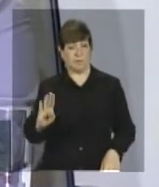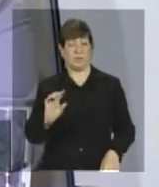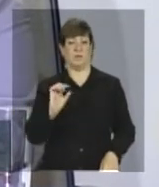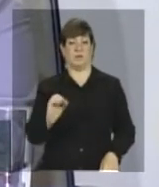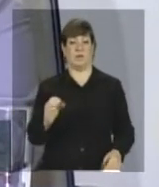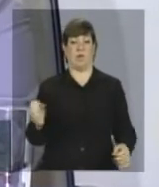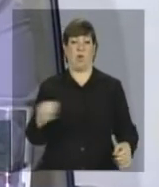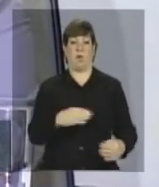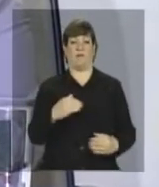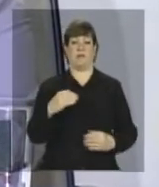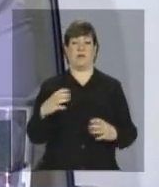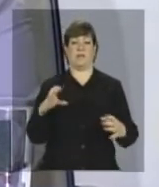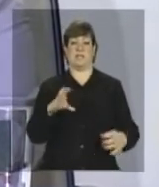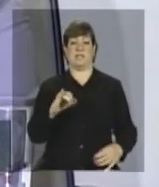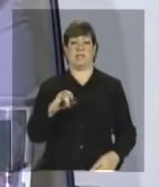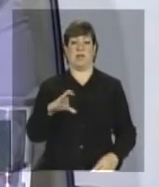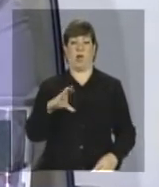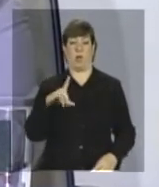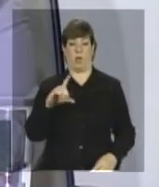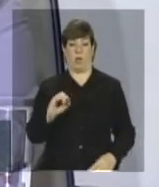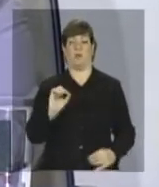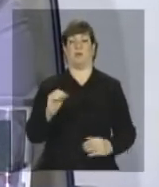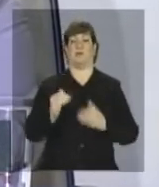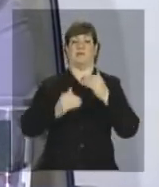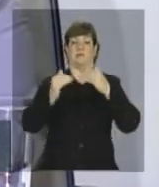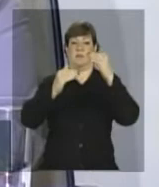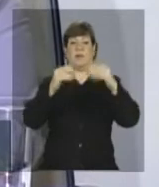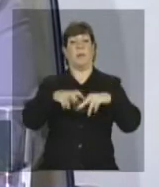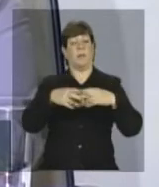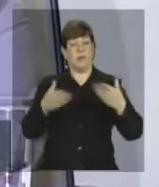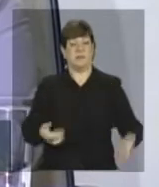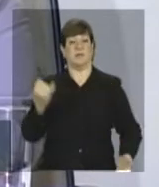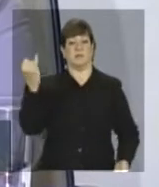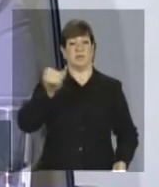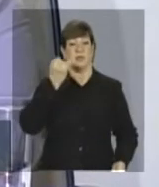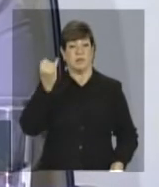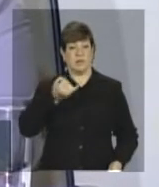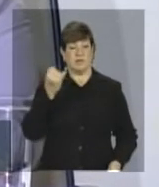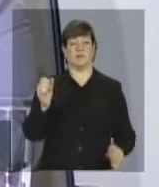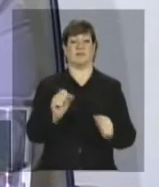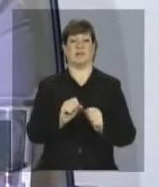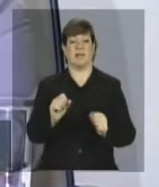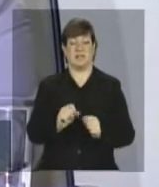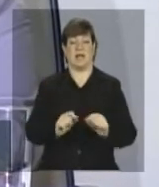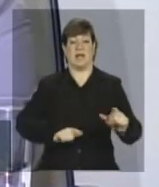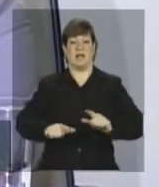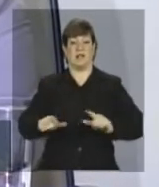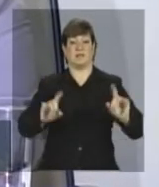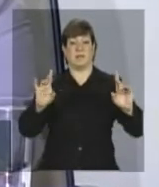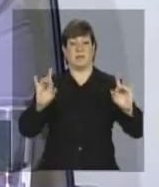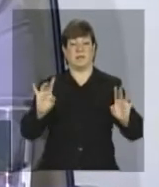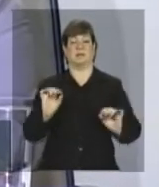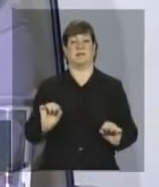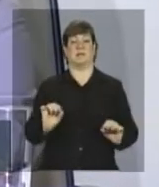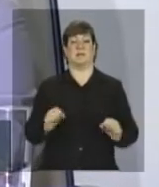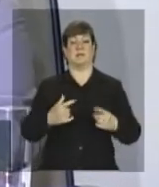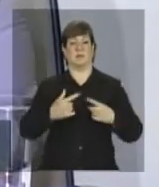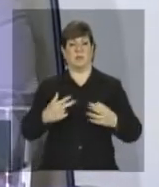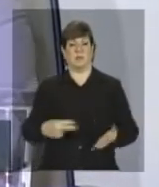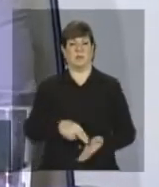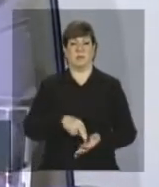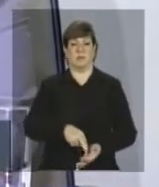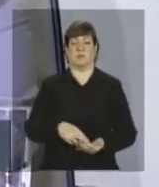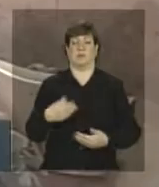do desenvolvimento. Por isso é tão importante desenvolver ações específicas, medidas afirmativas,